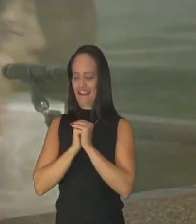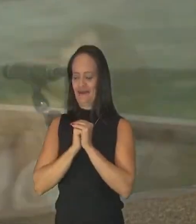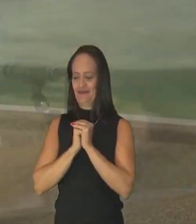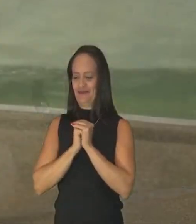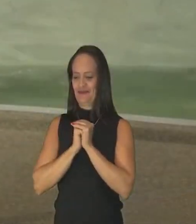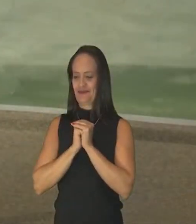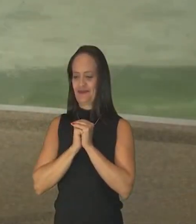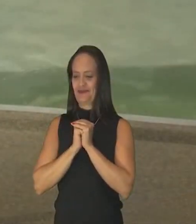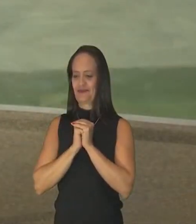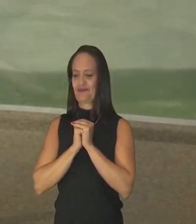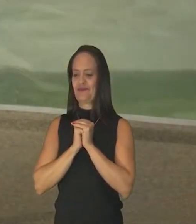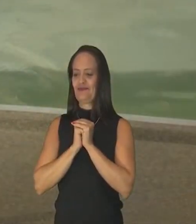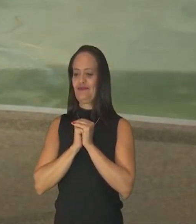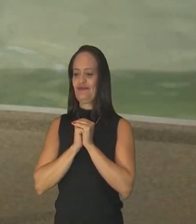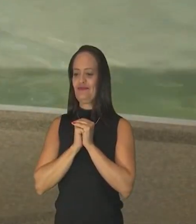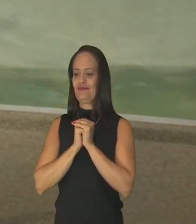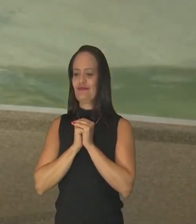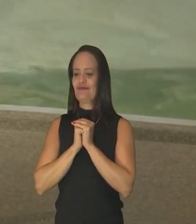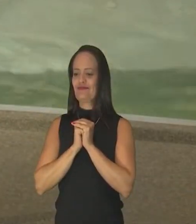Amém.